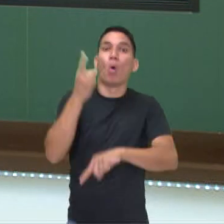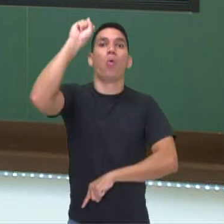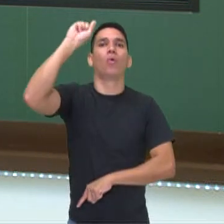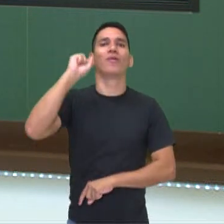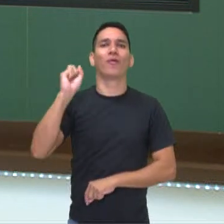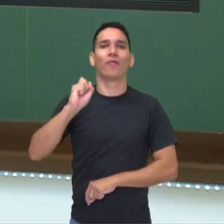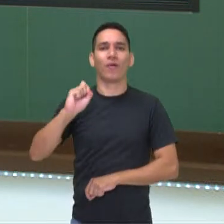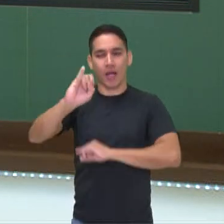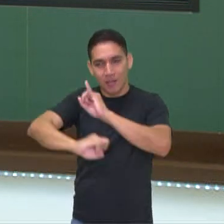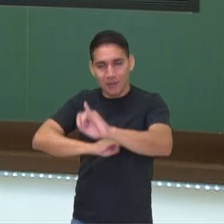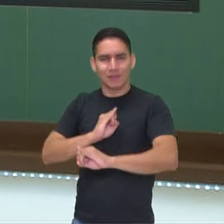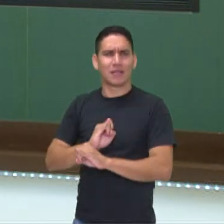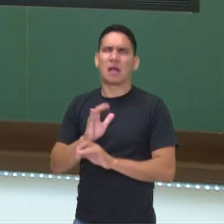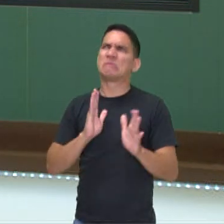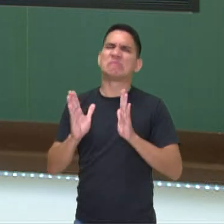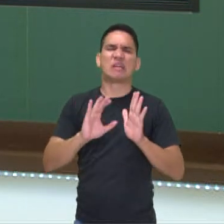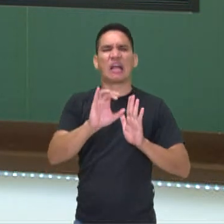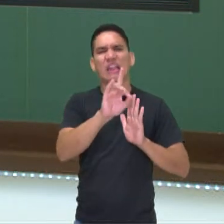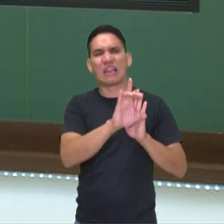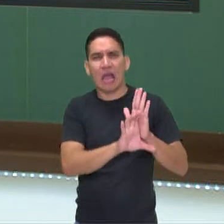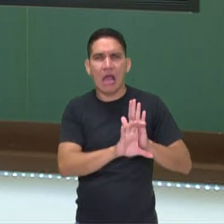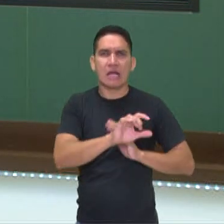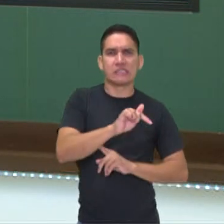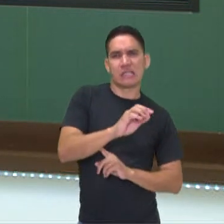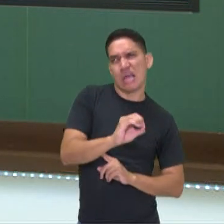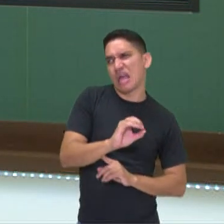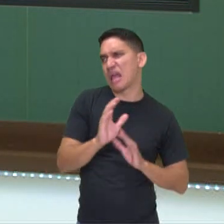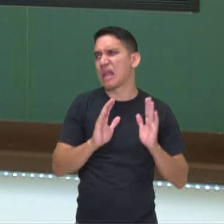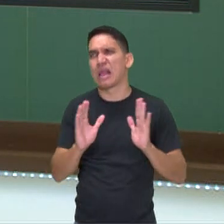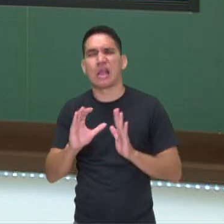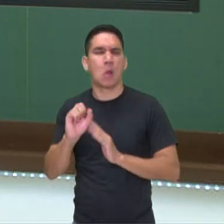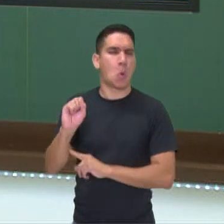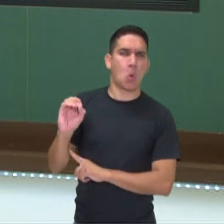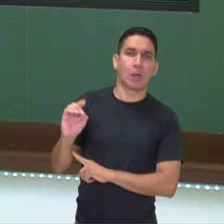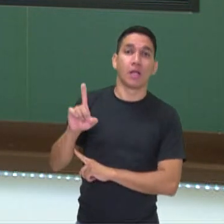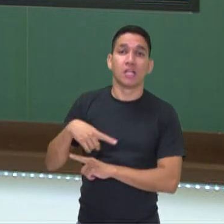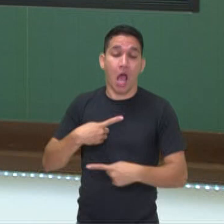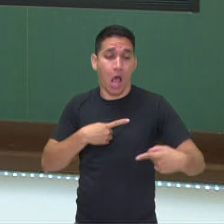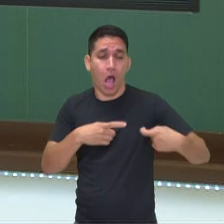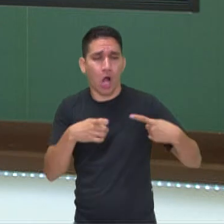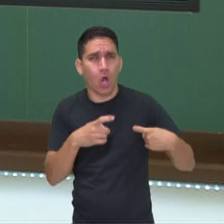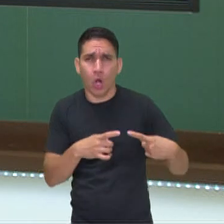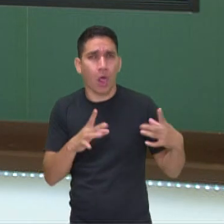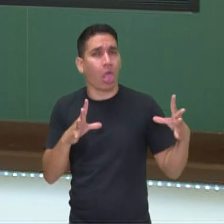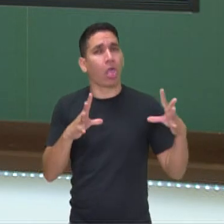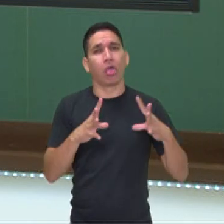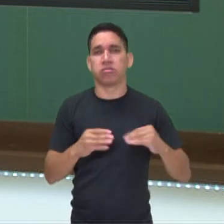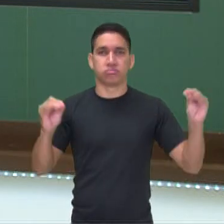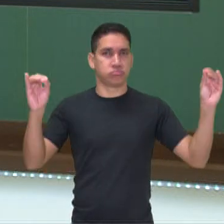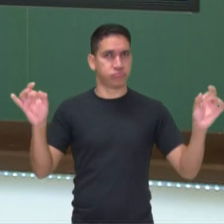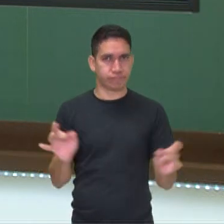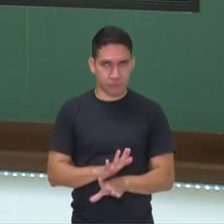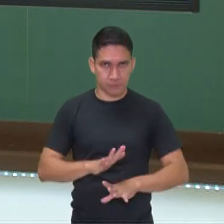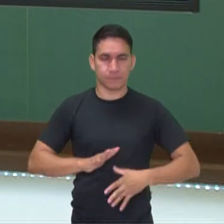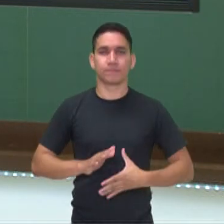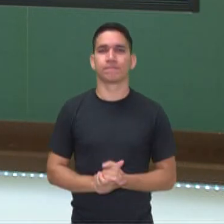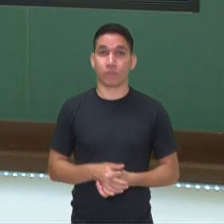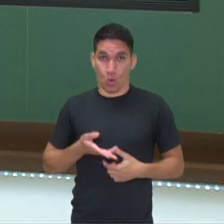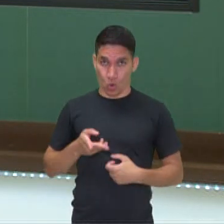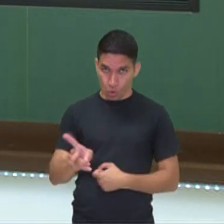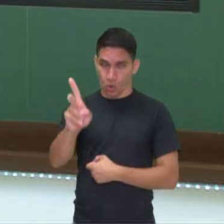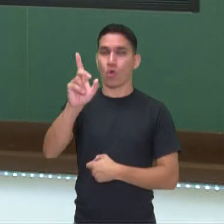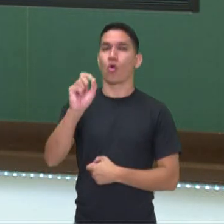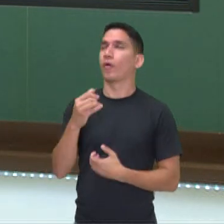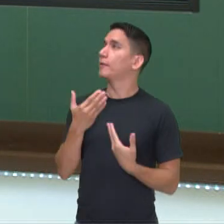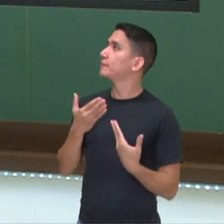outros fins, década de 70, década de 80, já quando a Guerra Fria está indo rumo ao seu final. Continuando aqui na